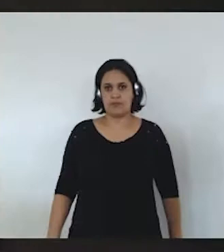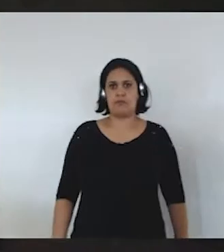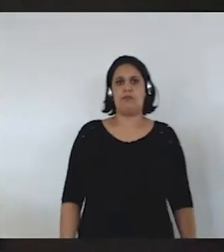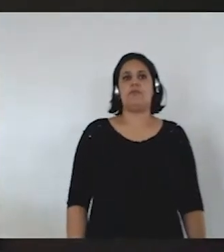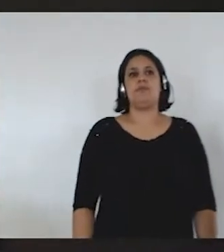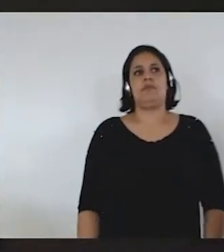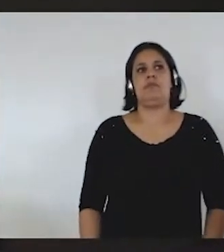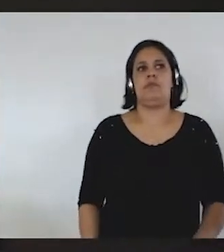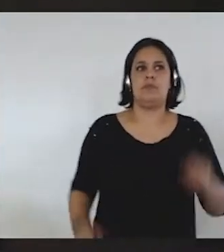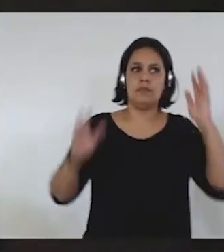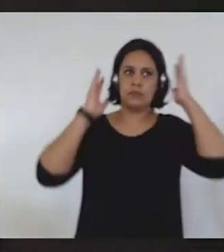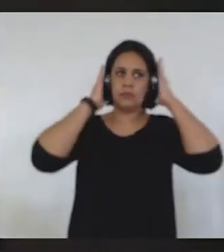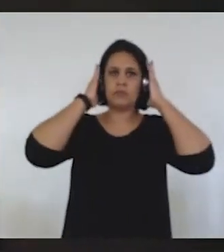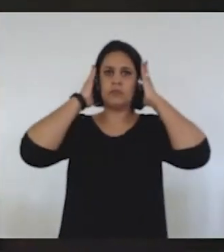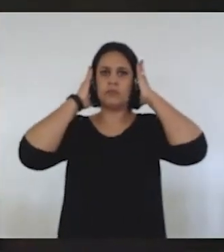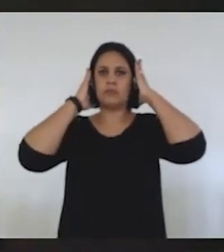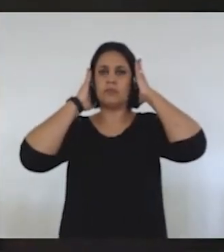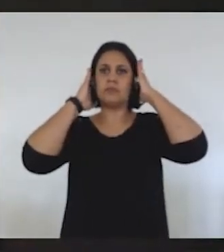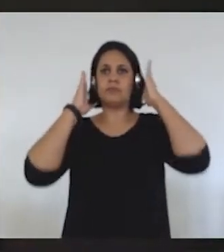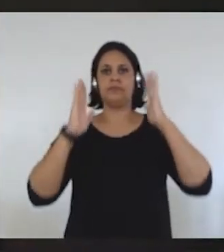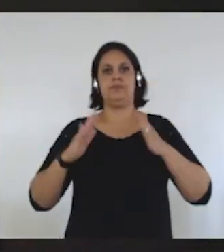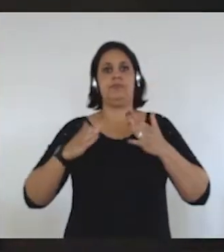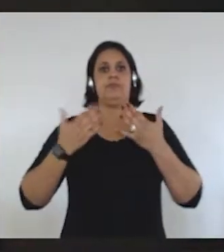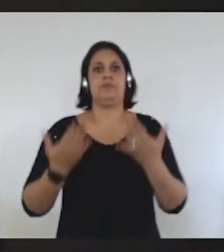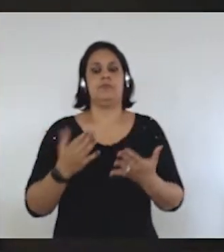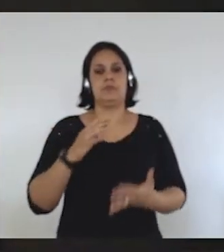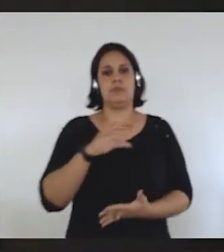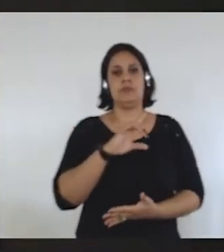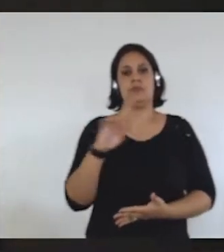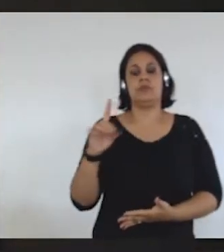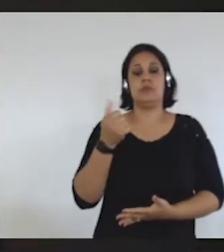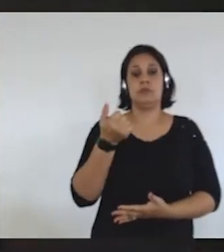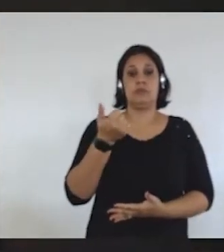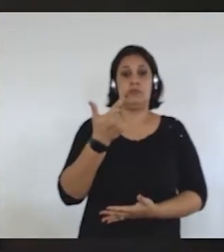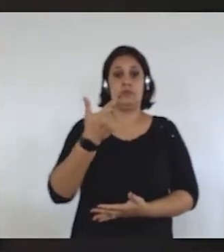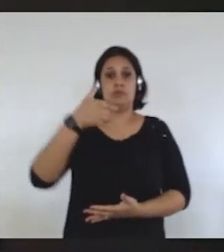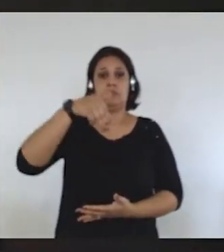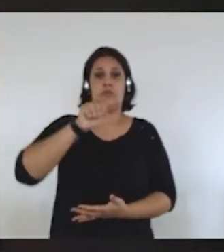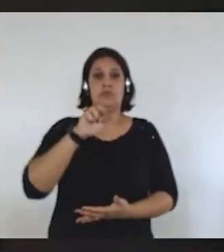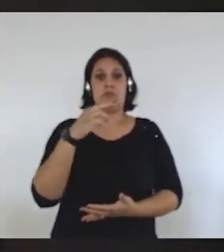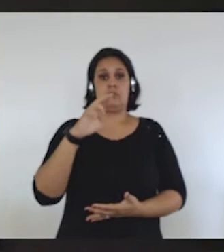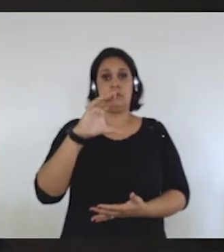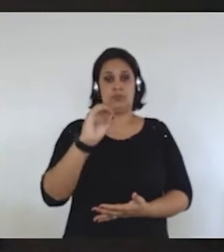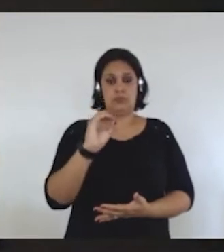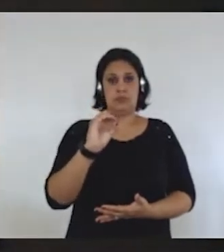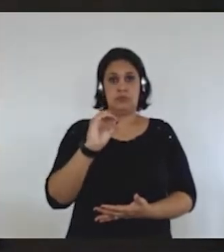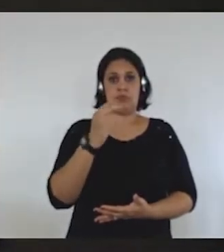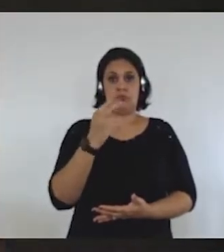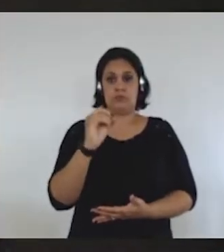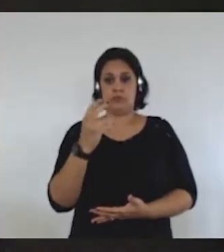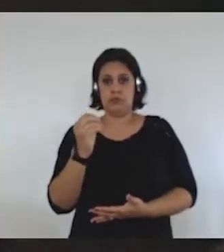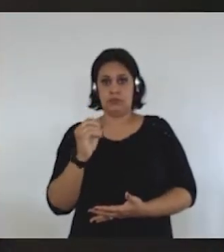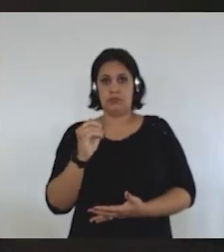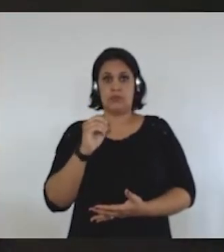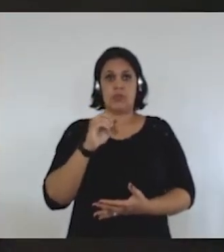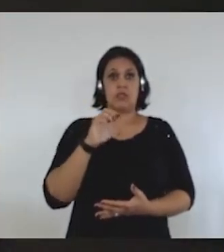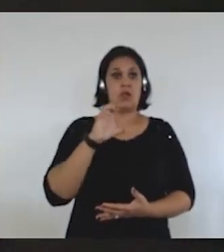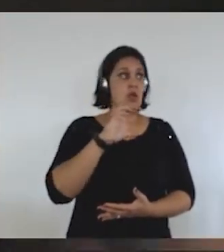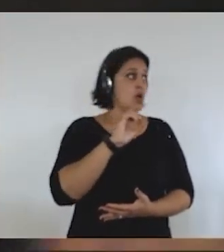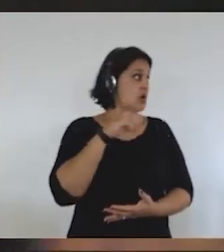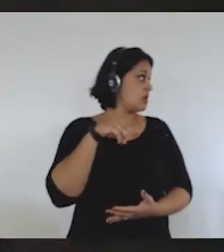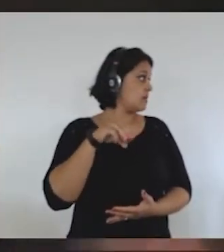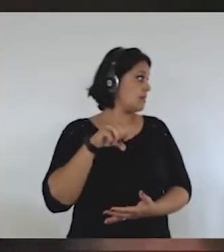parte. Então, em 12 de março de 2020, a OMS decreta